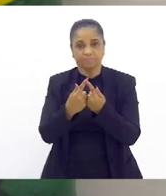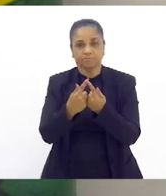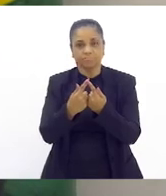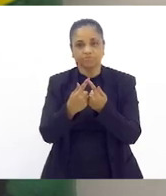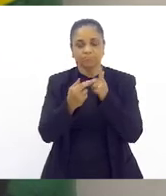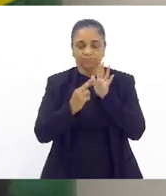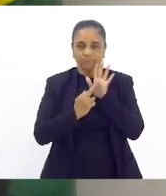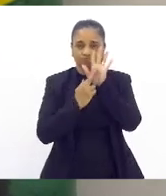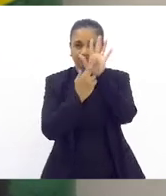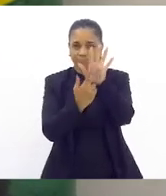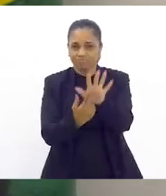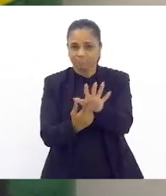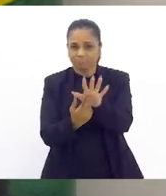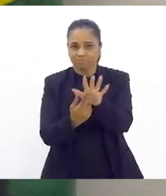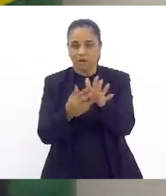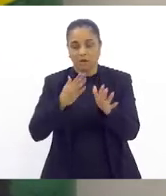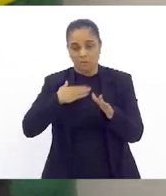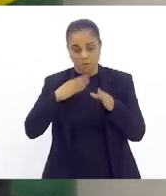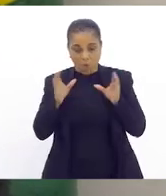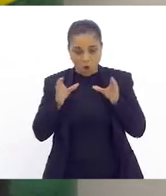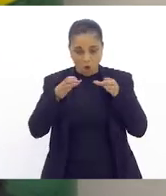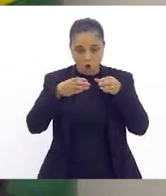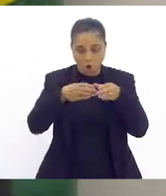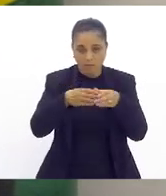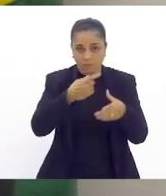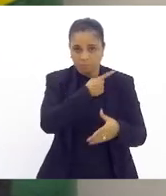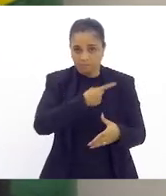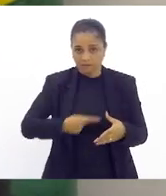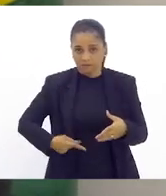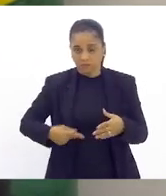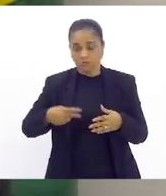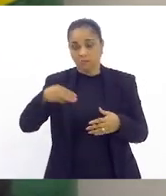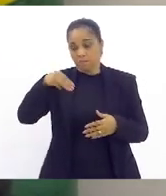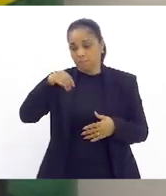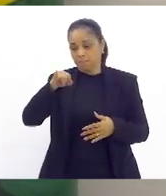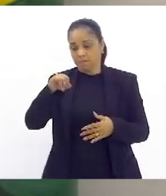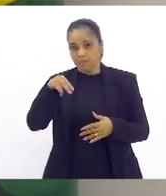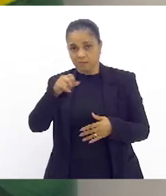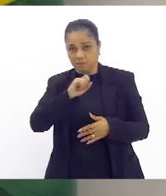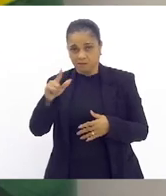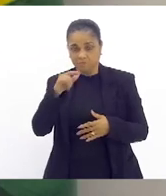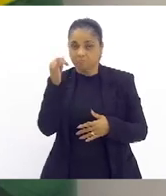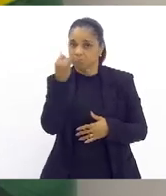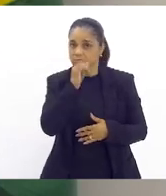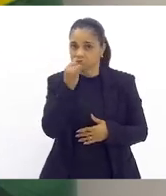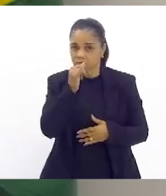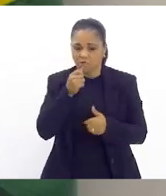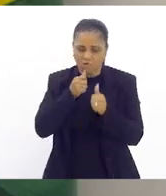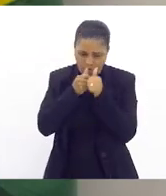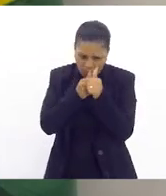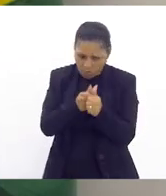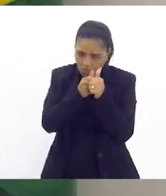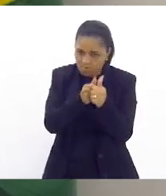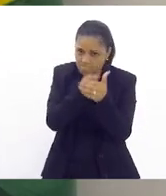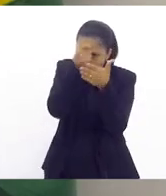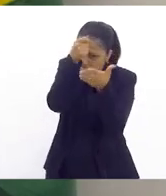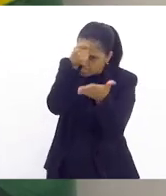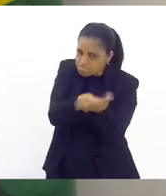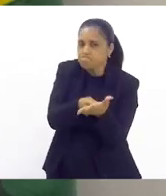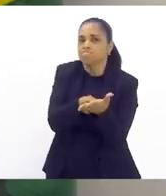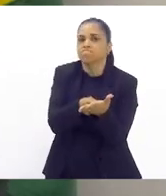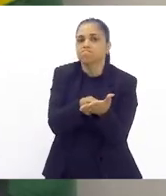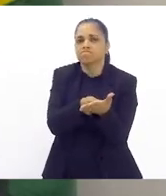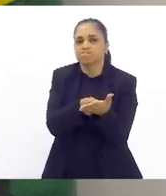representado pela minha comissão de Presidente médicius Qual foi eleito vai acompanhar rigorosamente Secretário